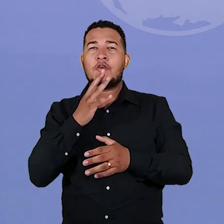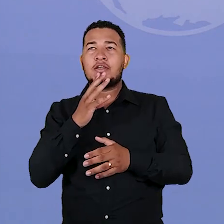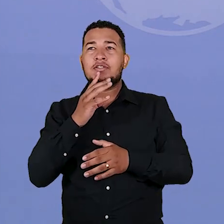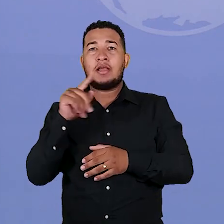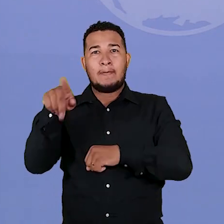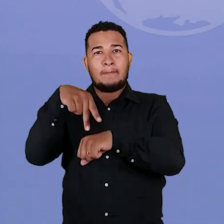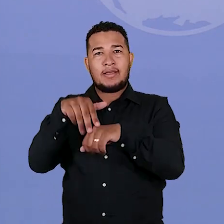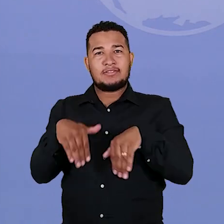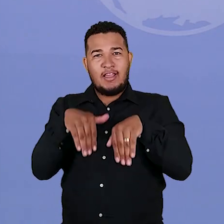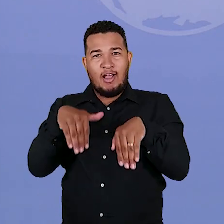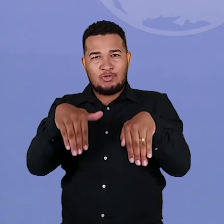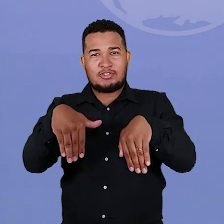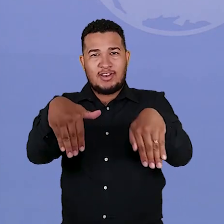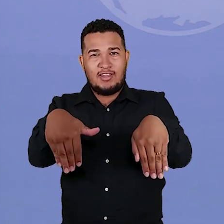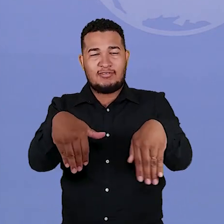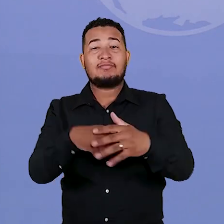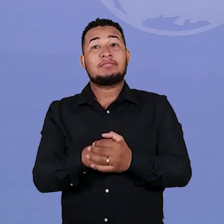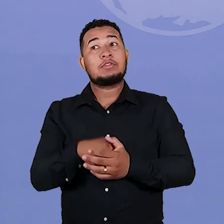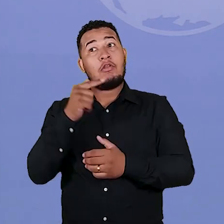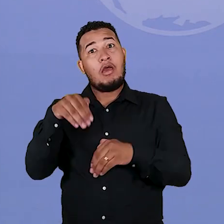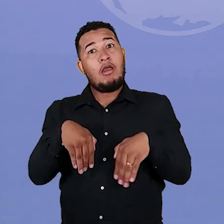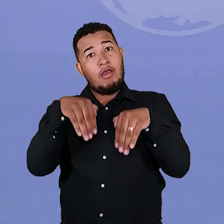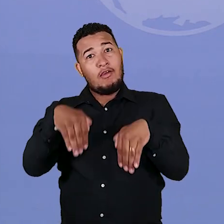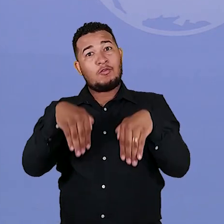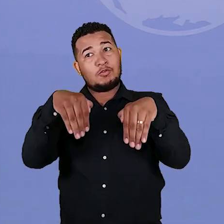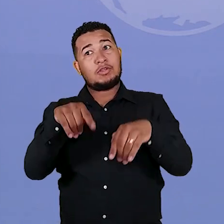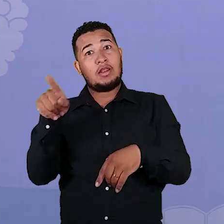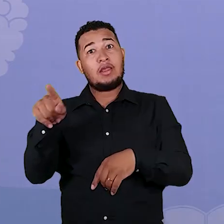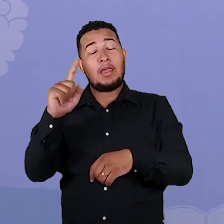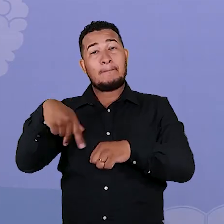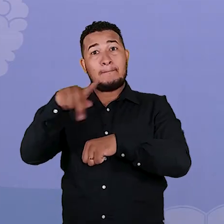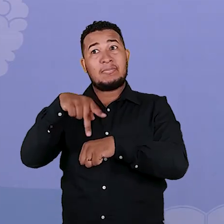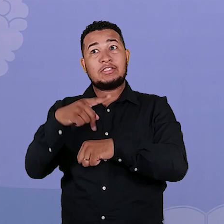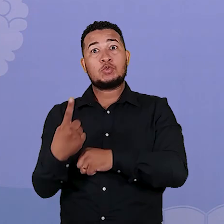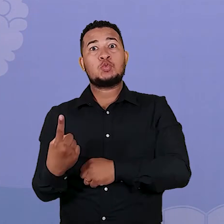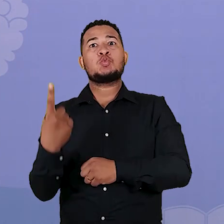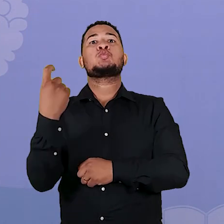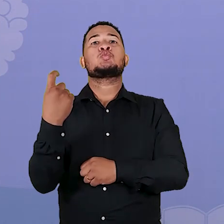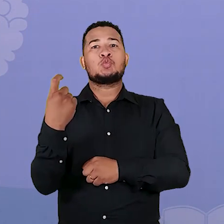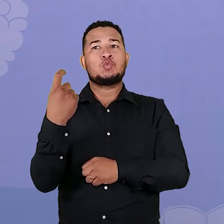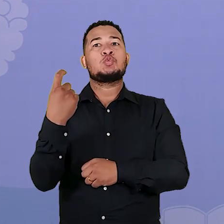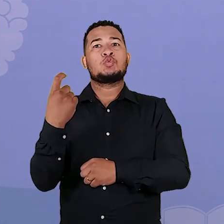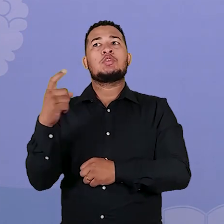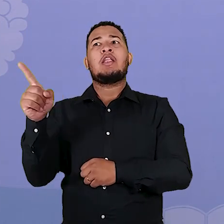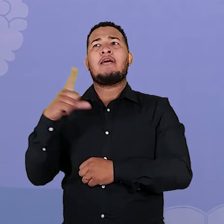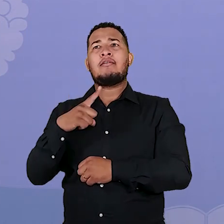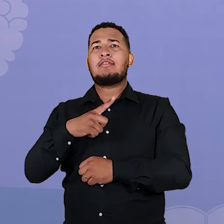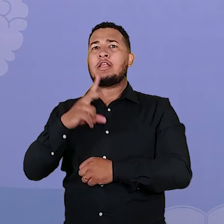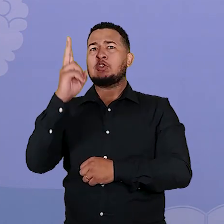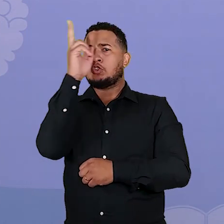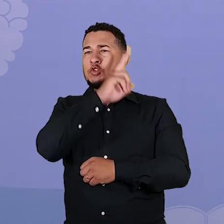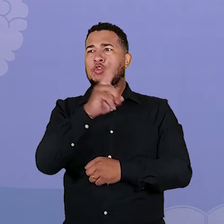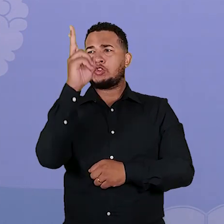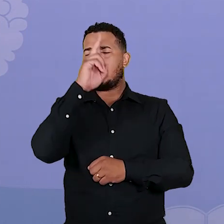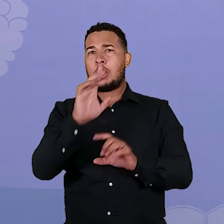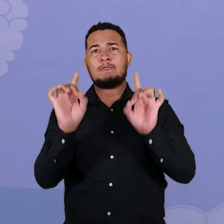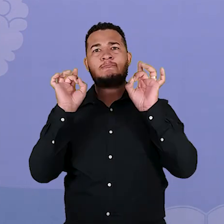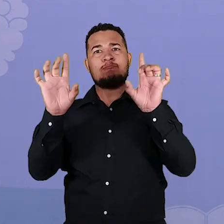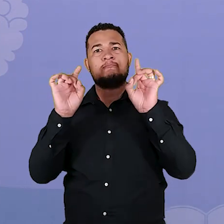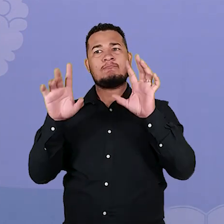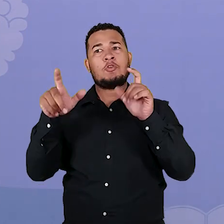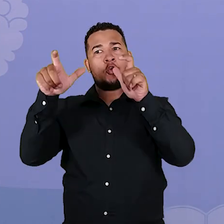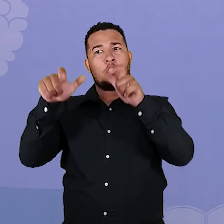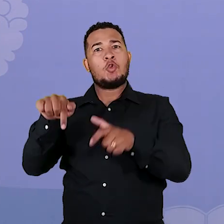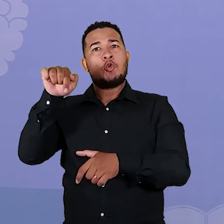Inclusive, hoje a Austrália, vocês conhecem a Austrália, lá do canguru e tal? A Austrália, ele é um país único, com fauna e